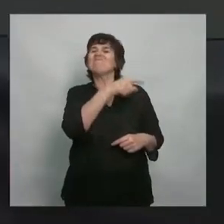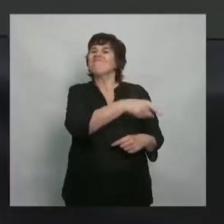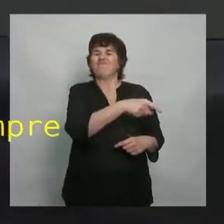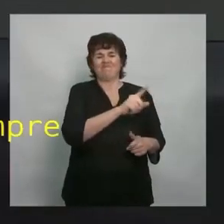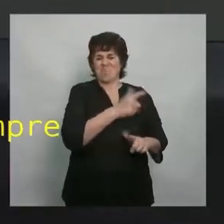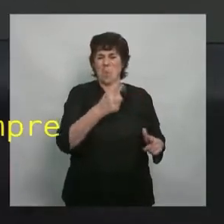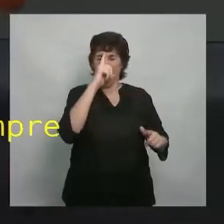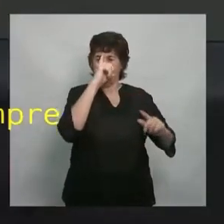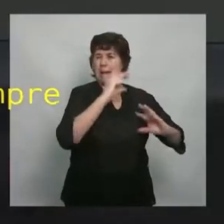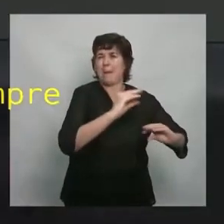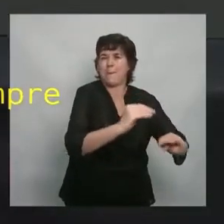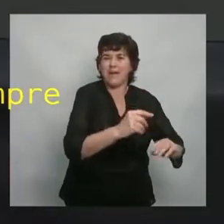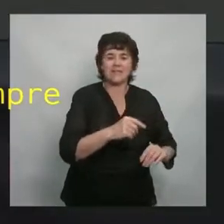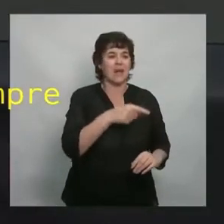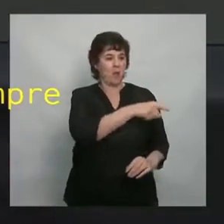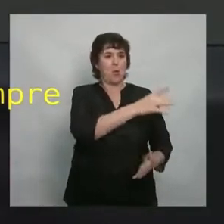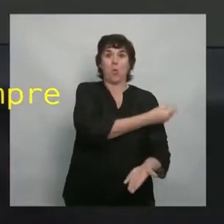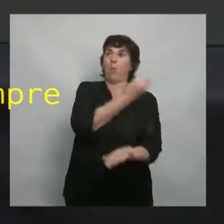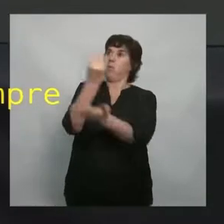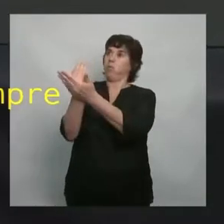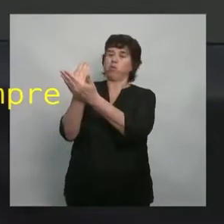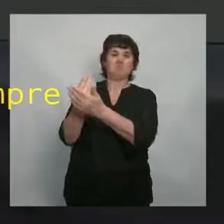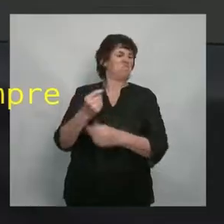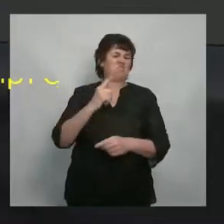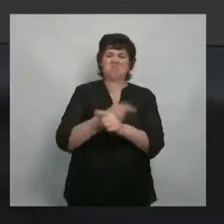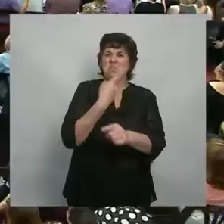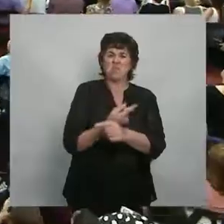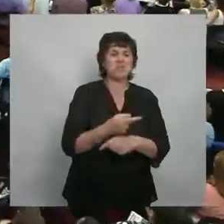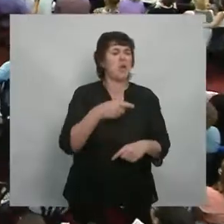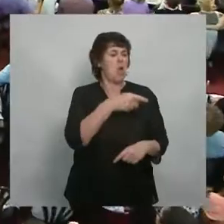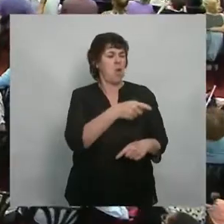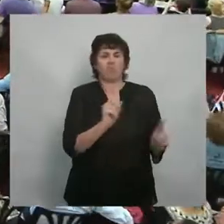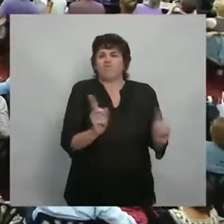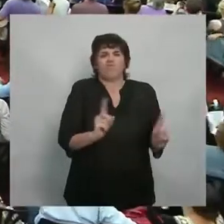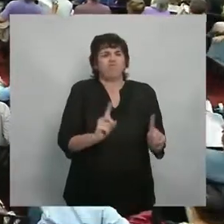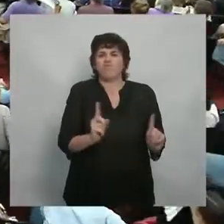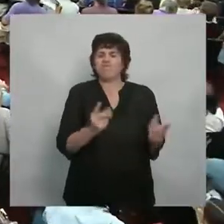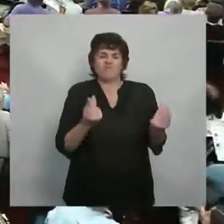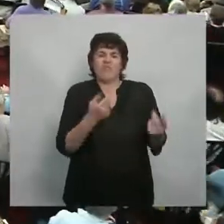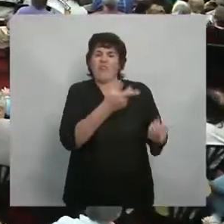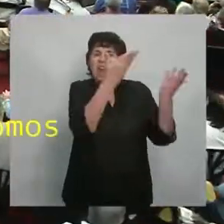estarmos naquele lugar, ou não merecedores de estar naquele lugar. E isso está